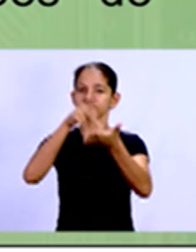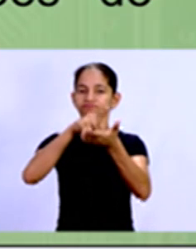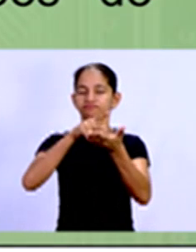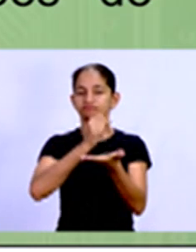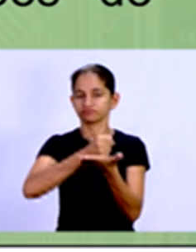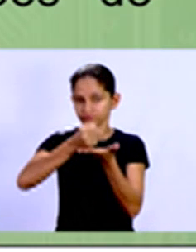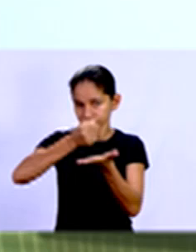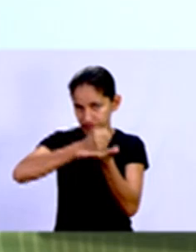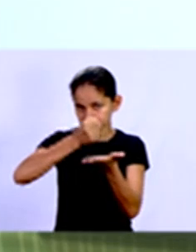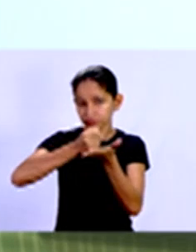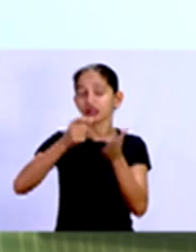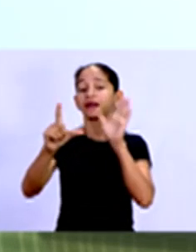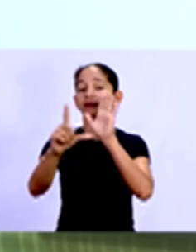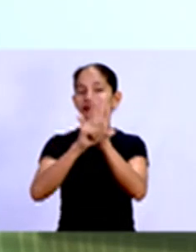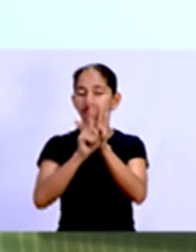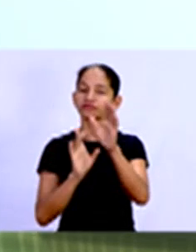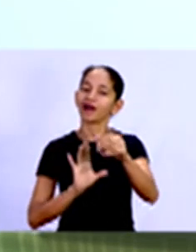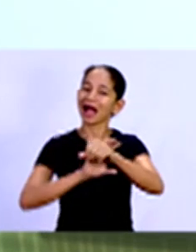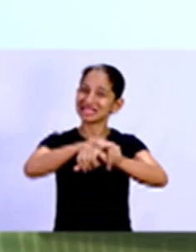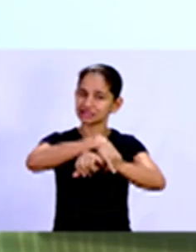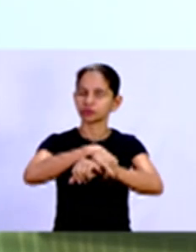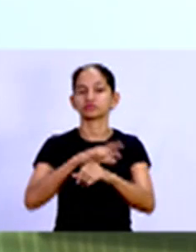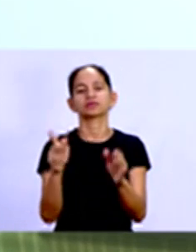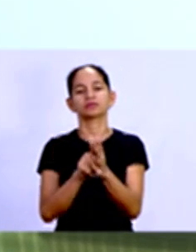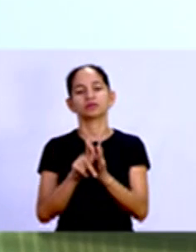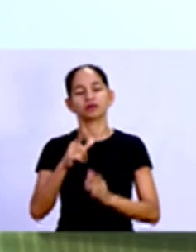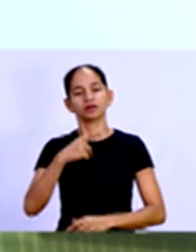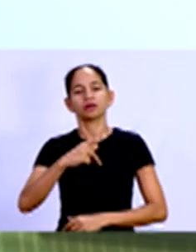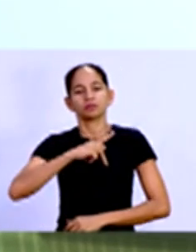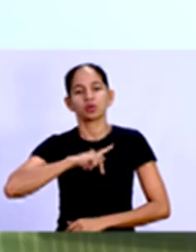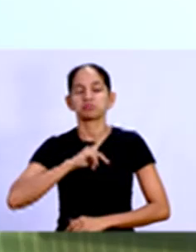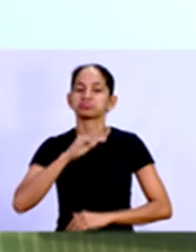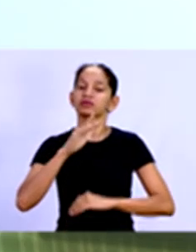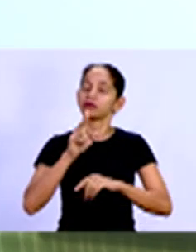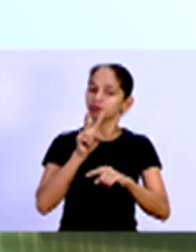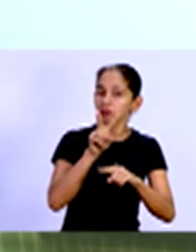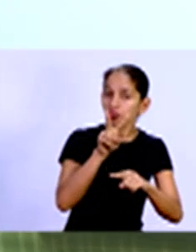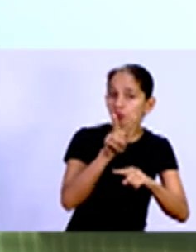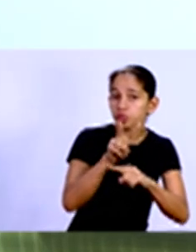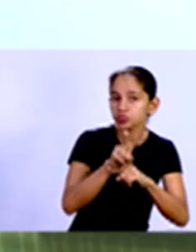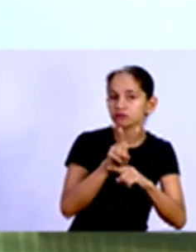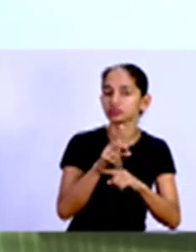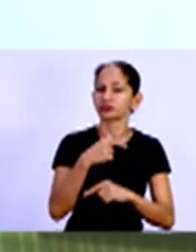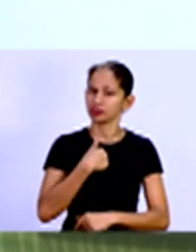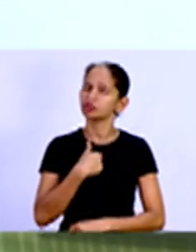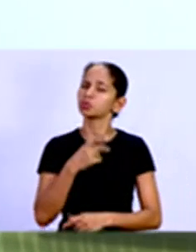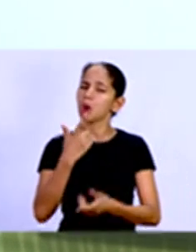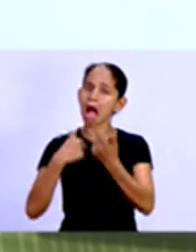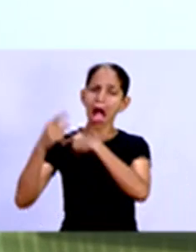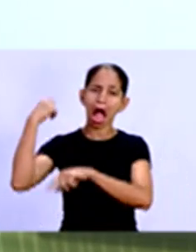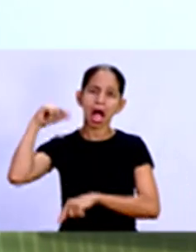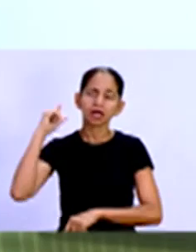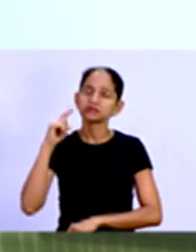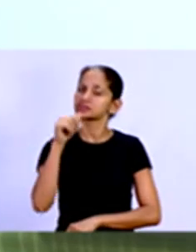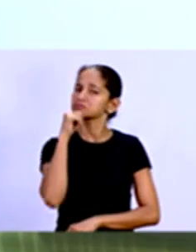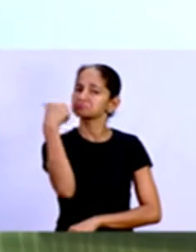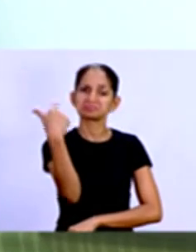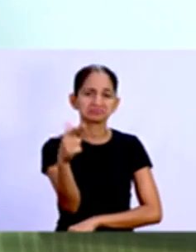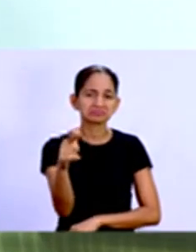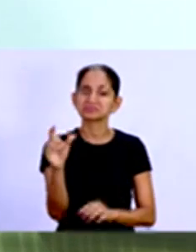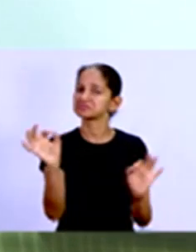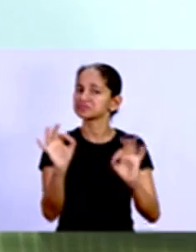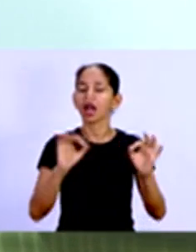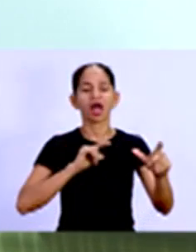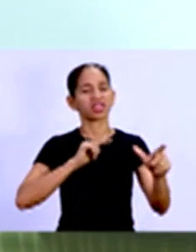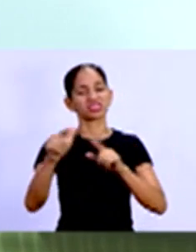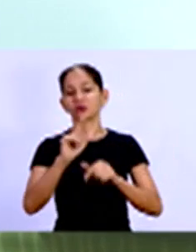lei em 2011 que ela veio fazer o quê? Veio regulamentar a profissão de cuidador. Até antes, o cuidador de idoso ele não era